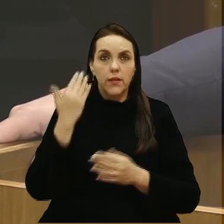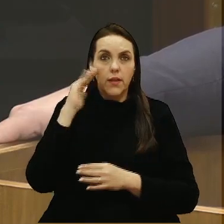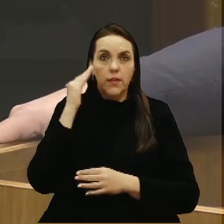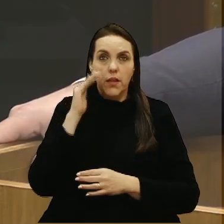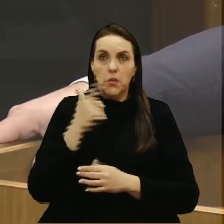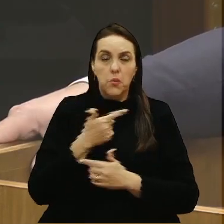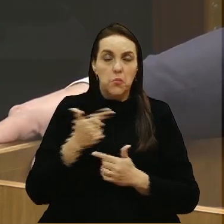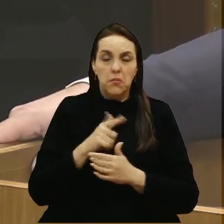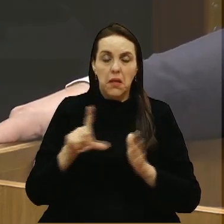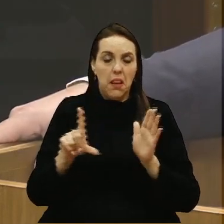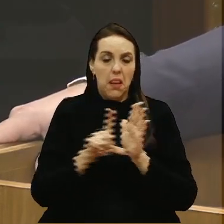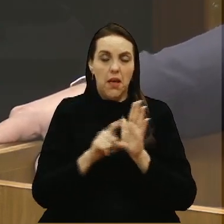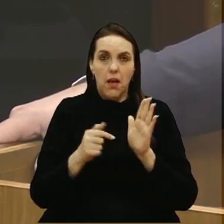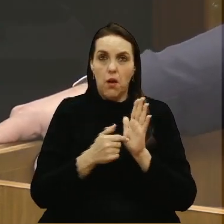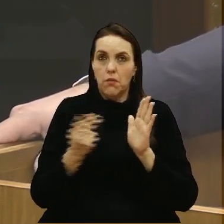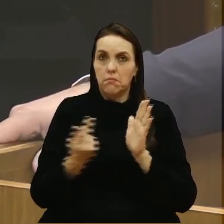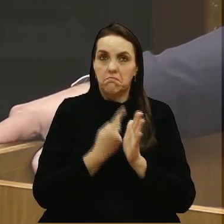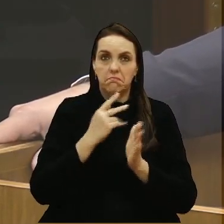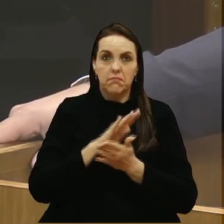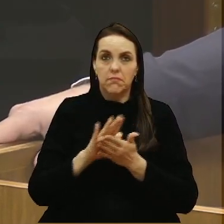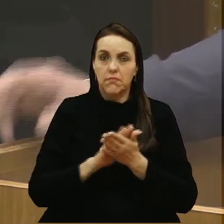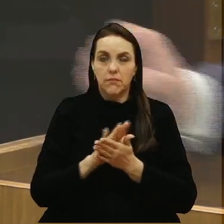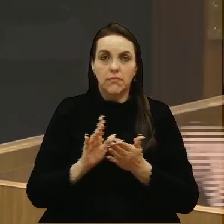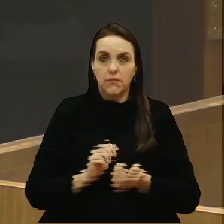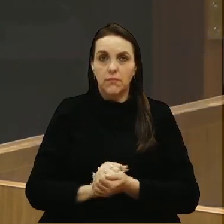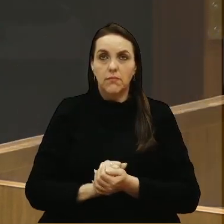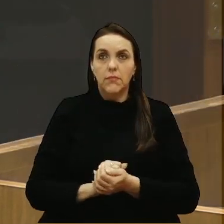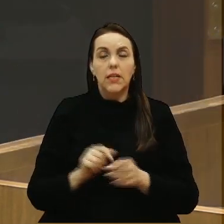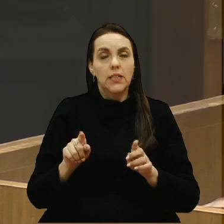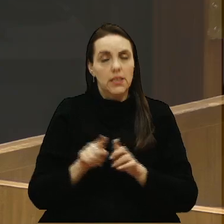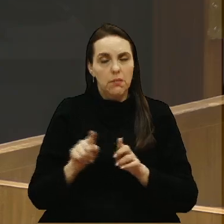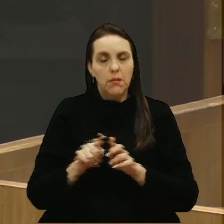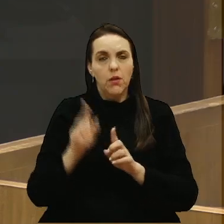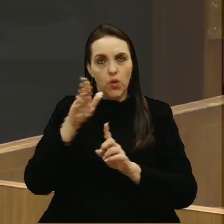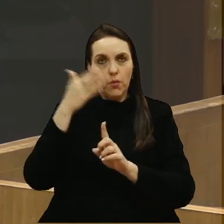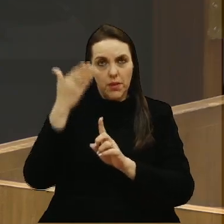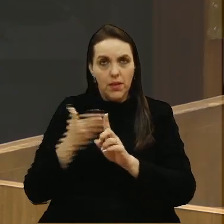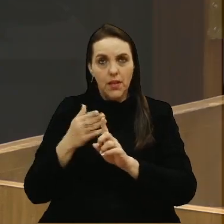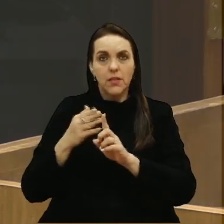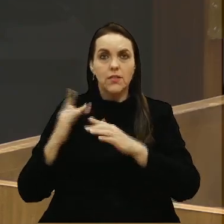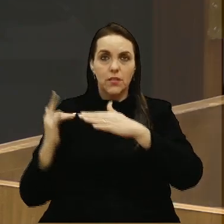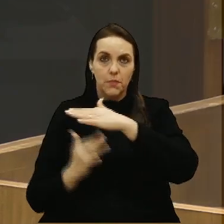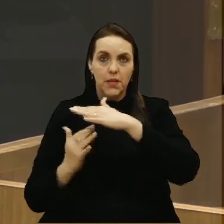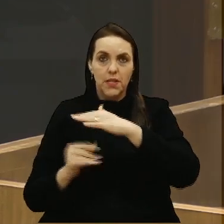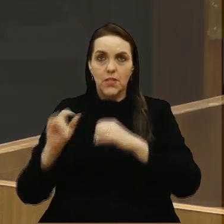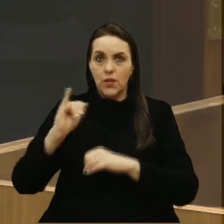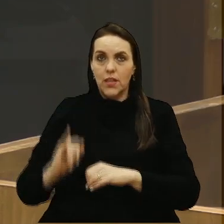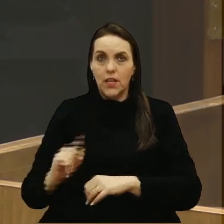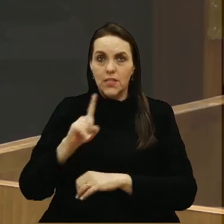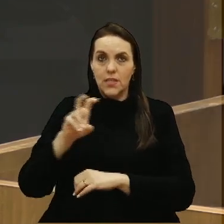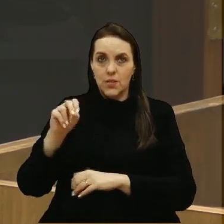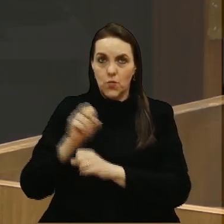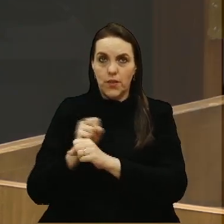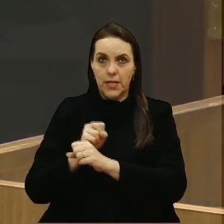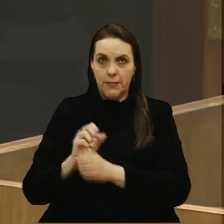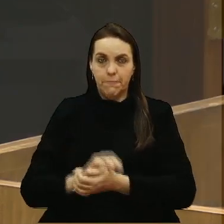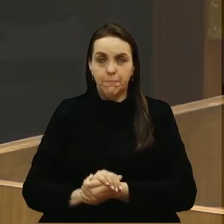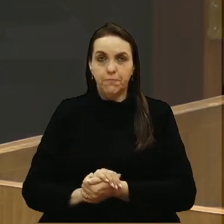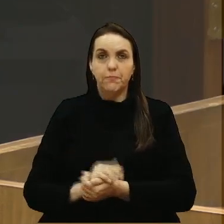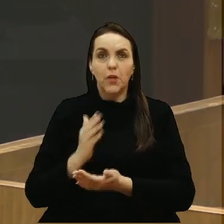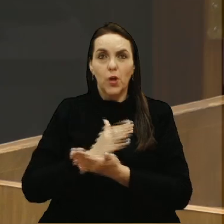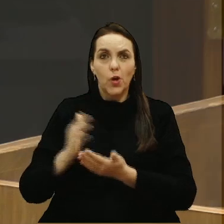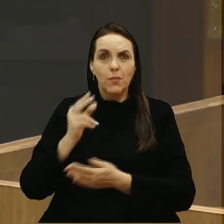nenhuma ilegalidade, e a efeméride dos 150 anos da imigração italiana. Mas eu quero começar, vereador